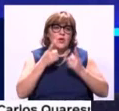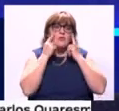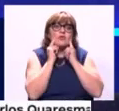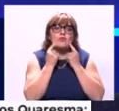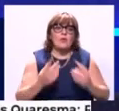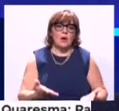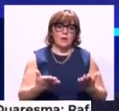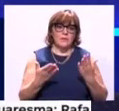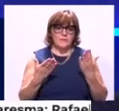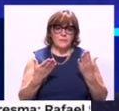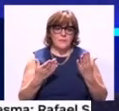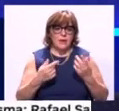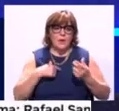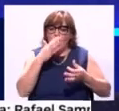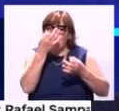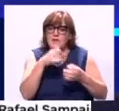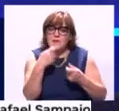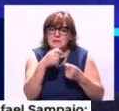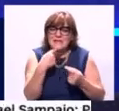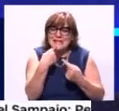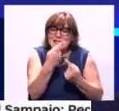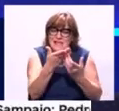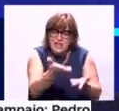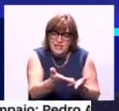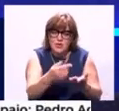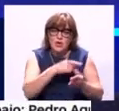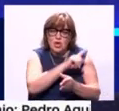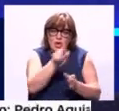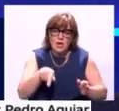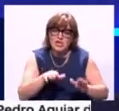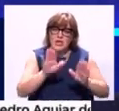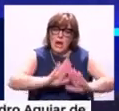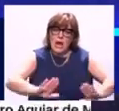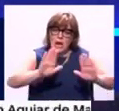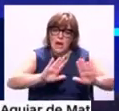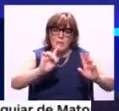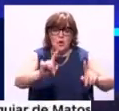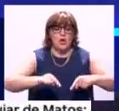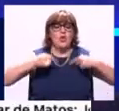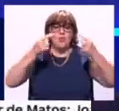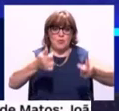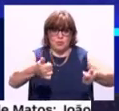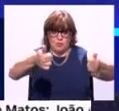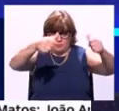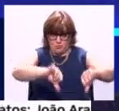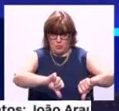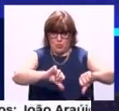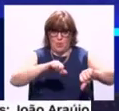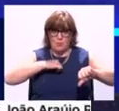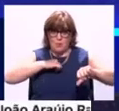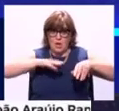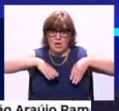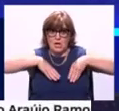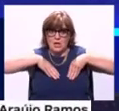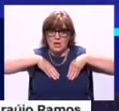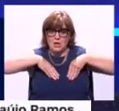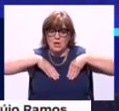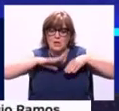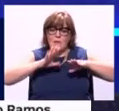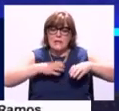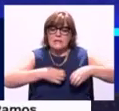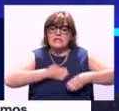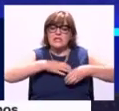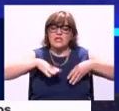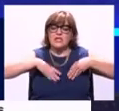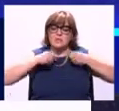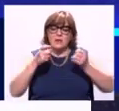chorar. Eu não acredito que o Presidente está a dizer que para nós estamos serenos. E ainda depois pirou o meu estado de espírito e